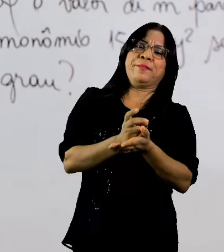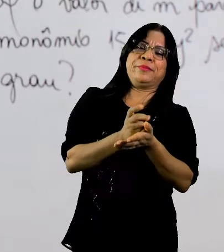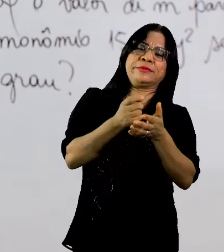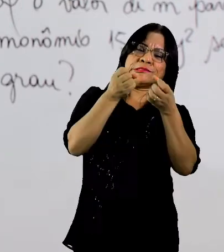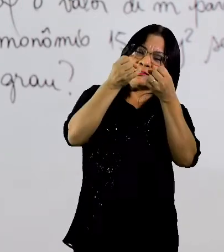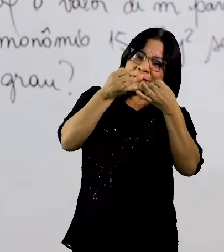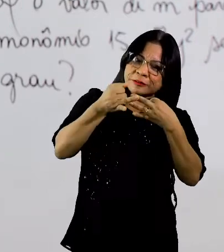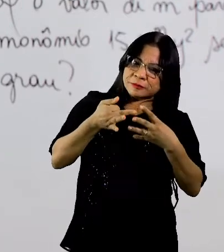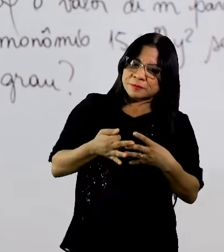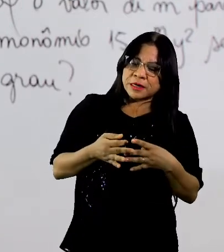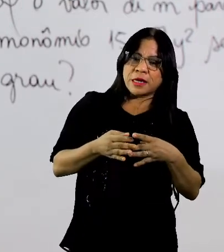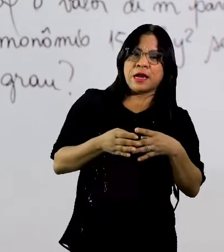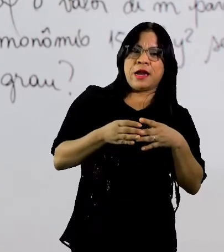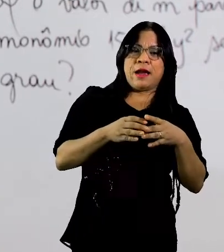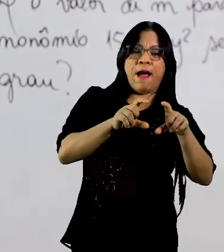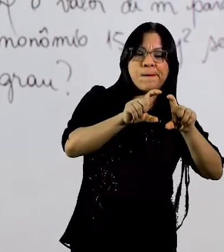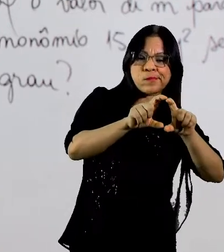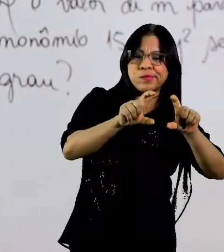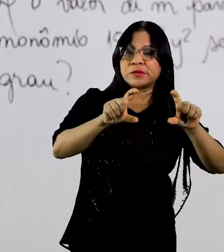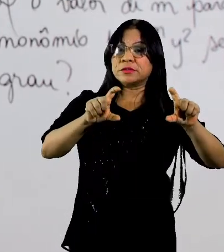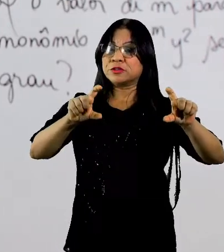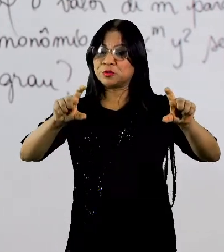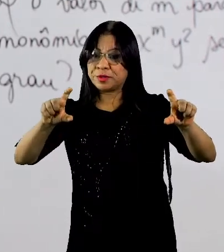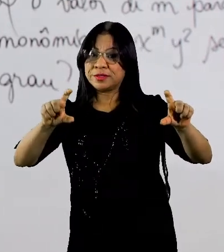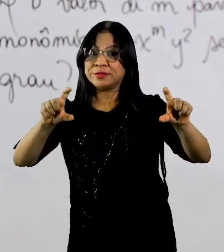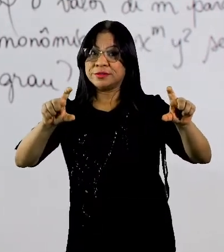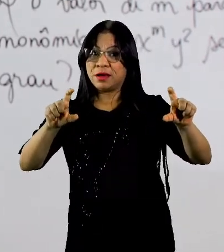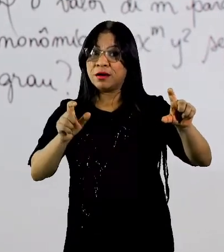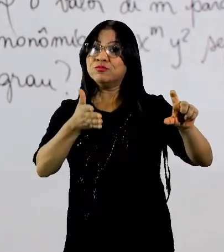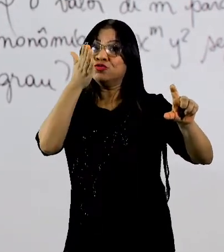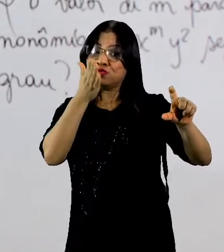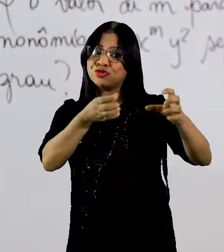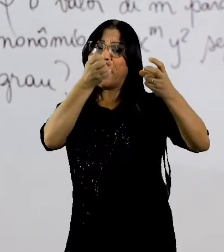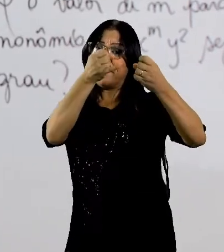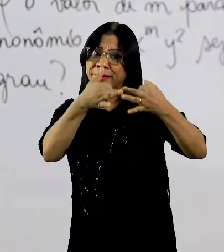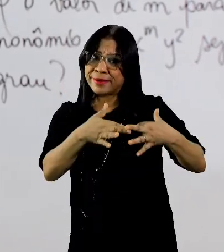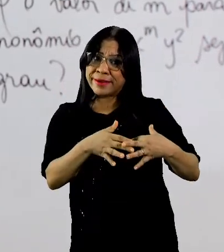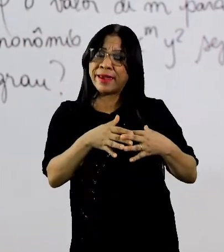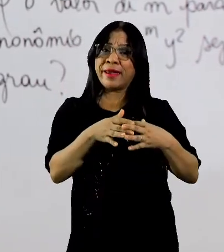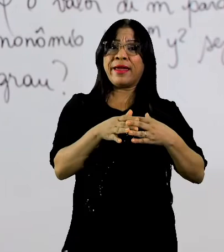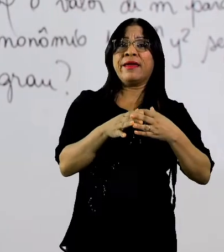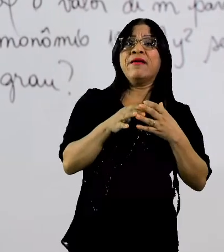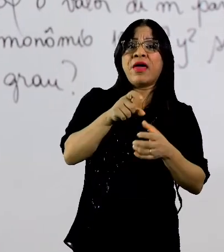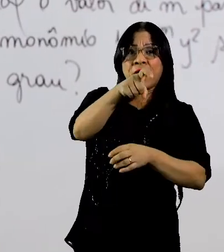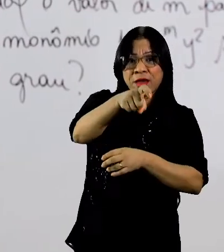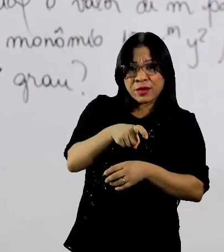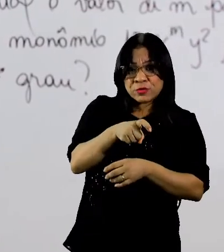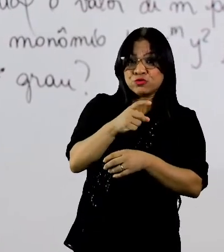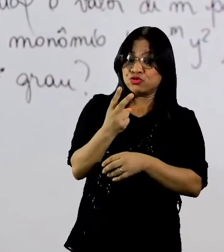esse caso, eu disse que o x vale 7 e o y vale 4. Então,